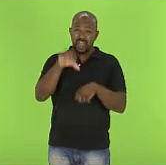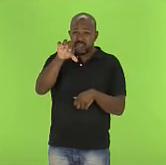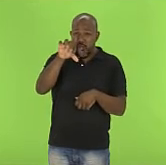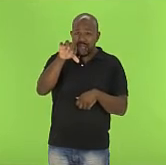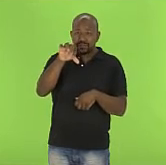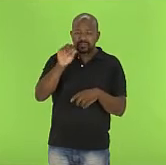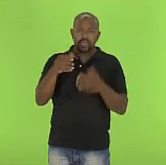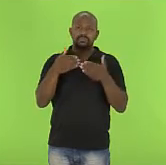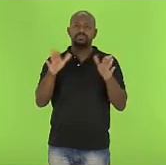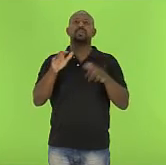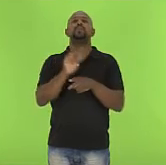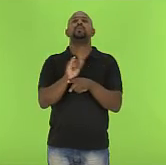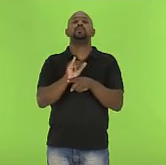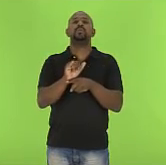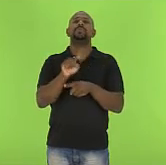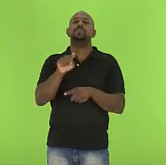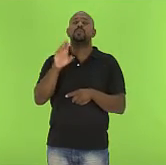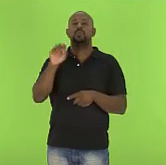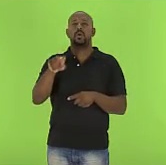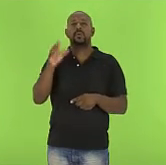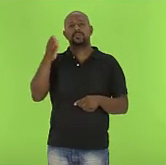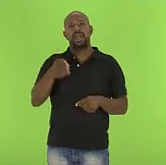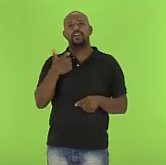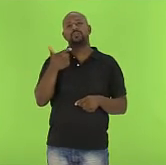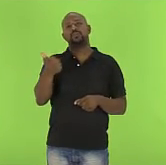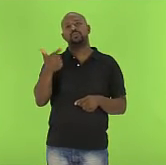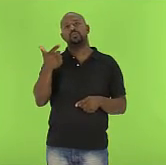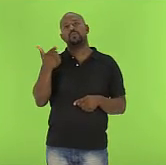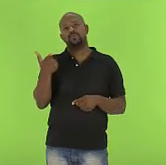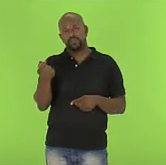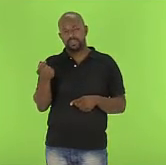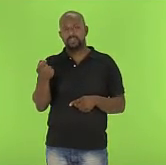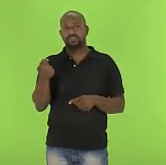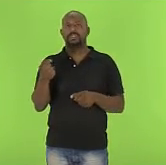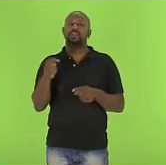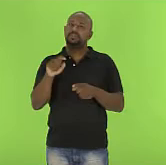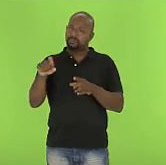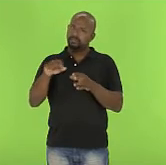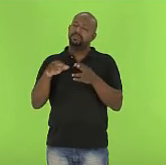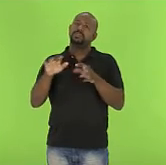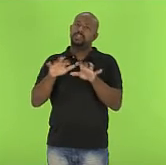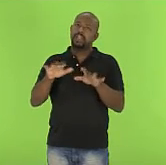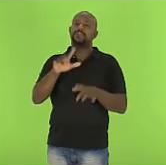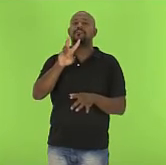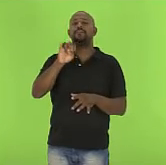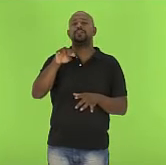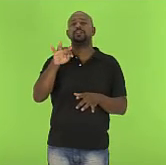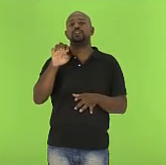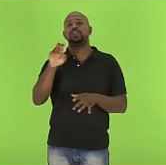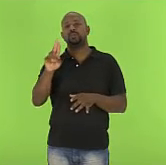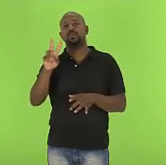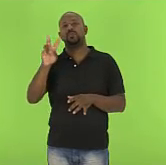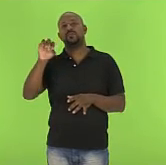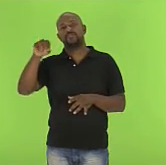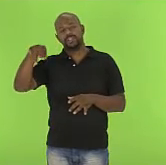der 9 horas, já abre youtube.com/2120 por extenso, deixa aberto ali. E quando